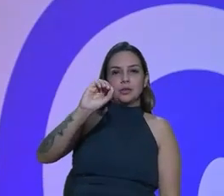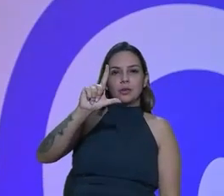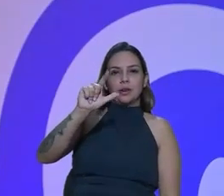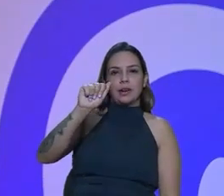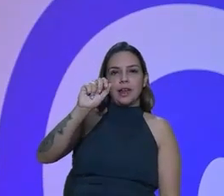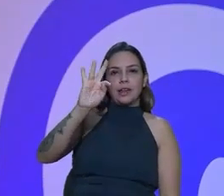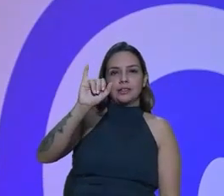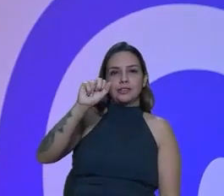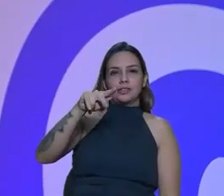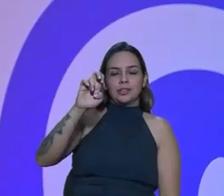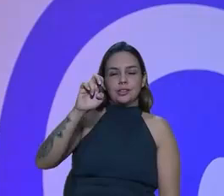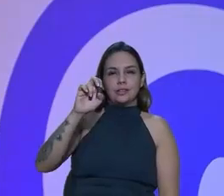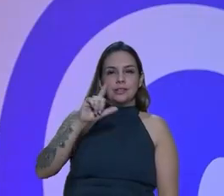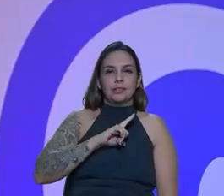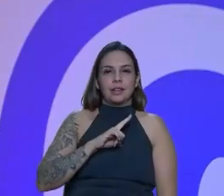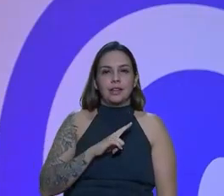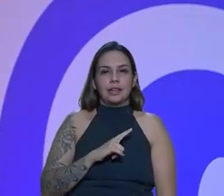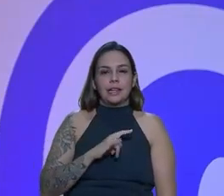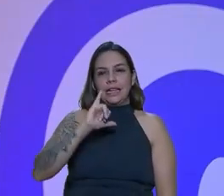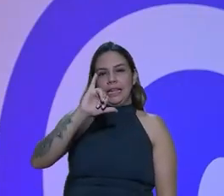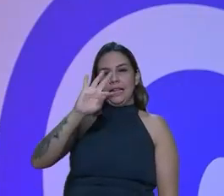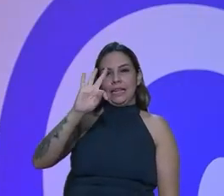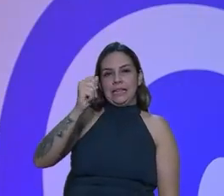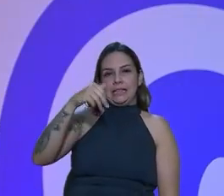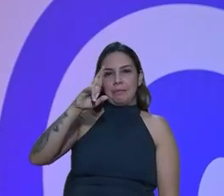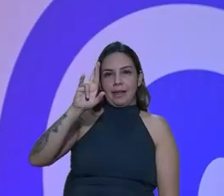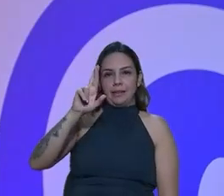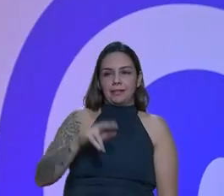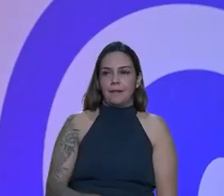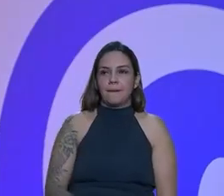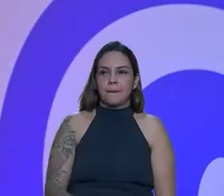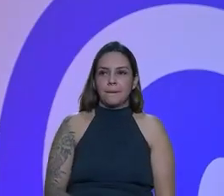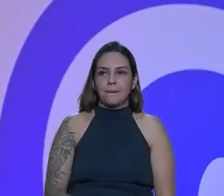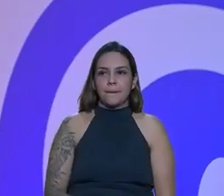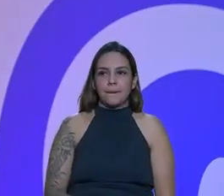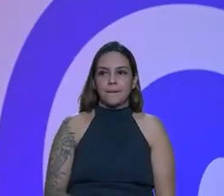e como autor homenageado o baiano Itamar Vieira Júnior.